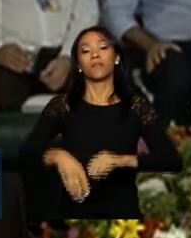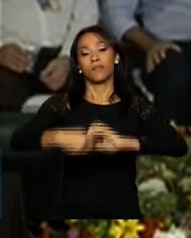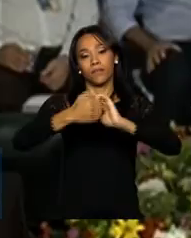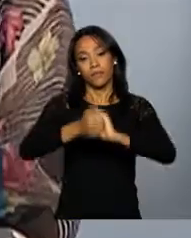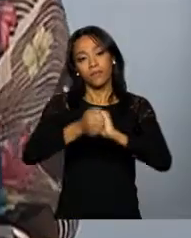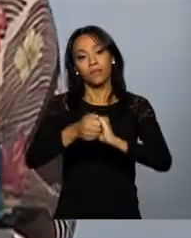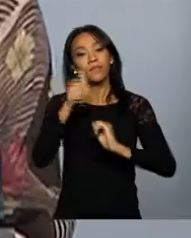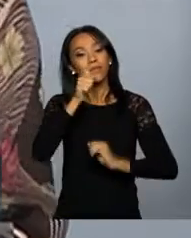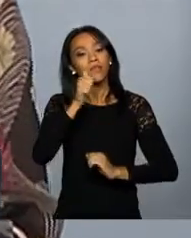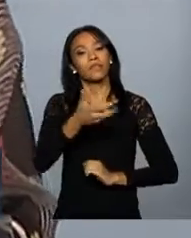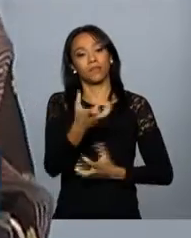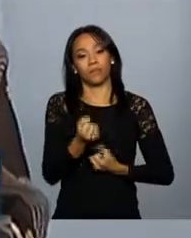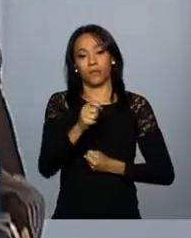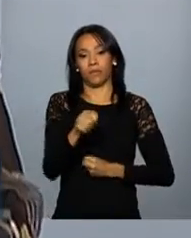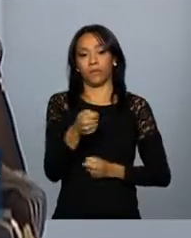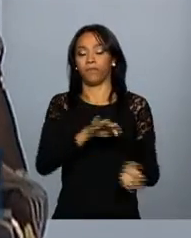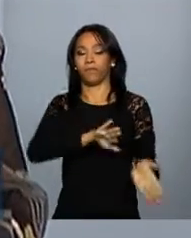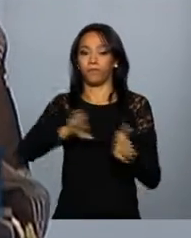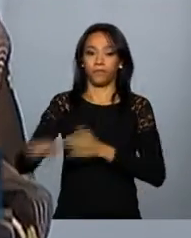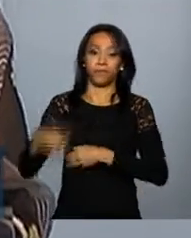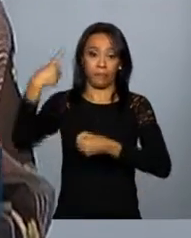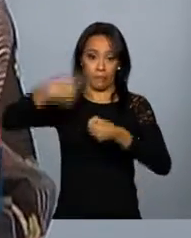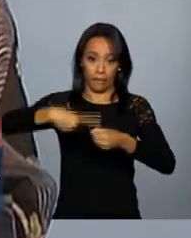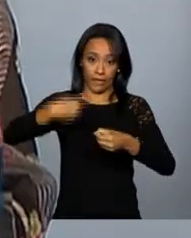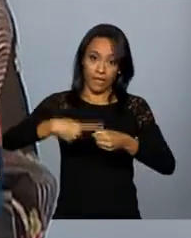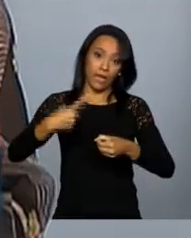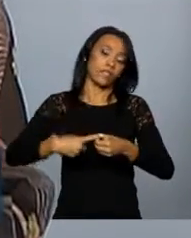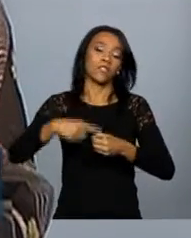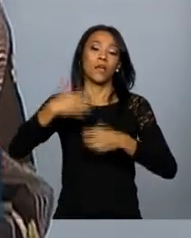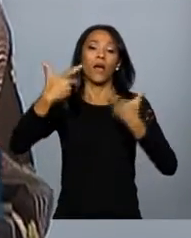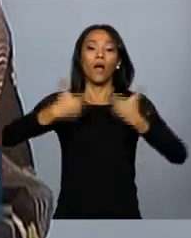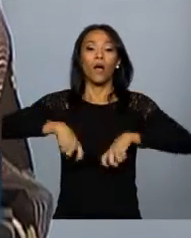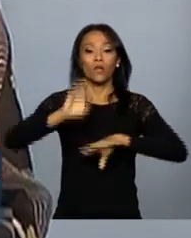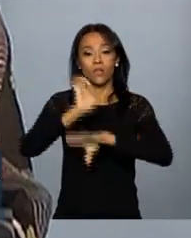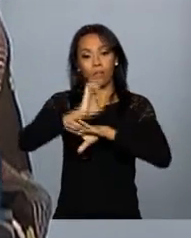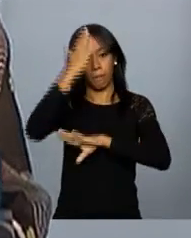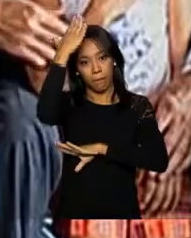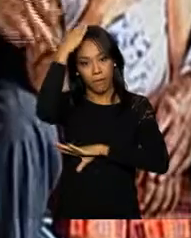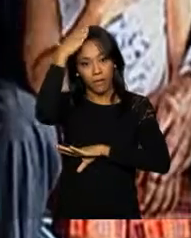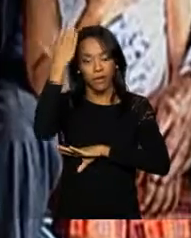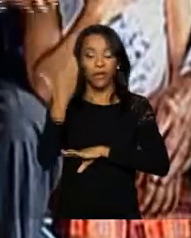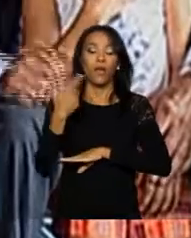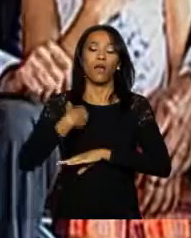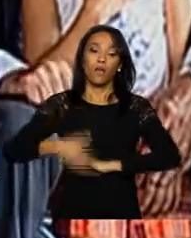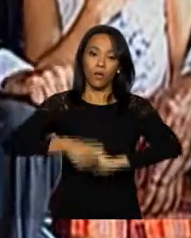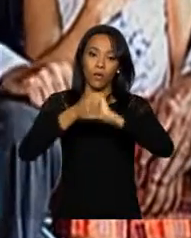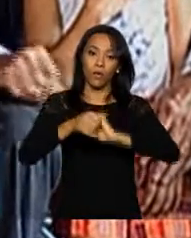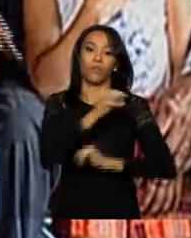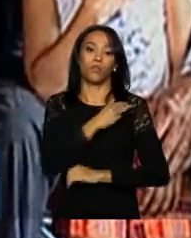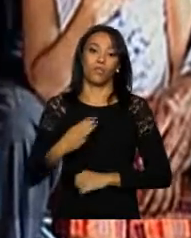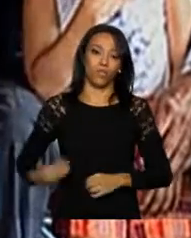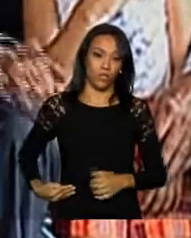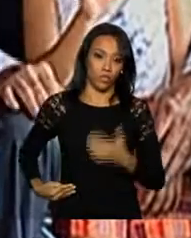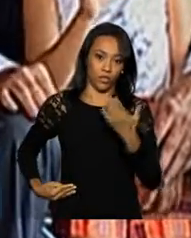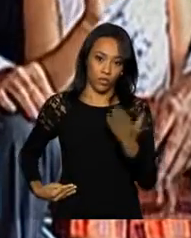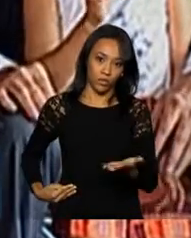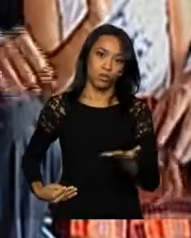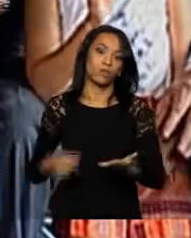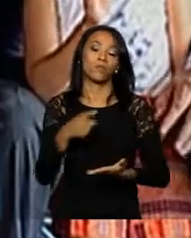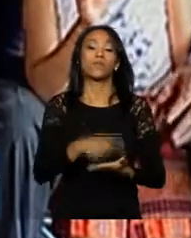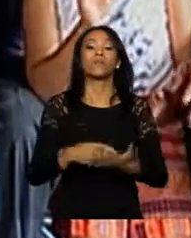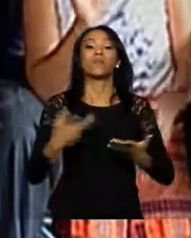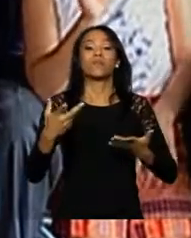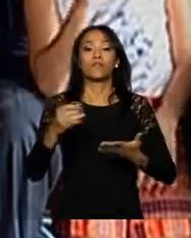Silva. Em Campo Mourão, no Paraná, eu cumprimento o ministro Ock da Integração e